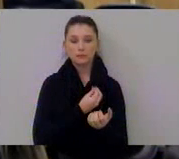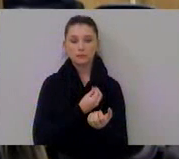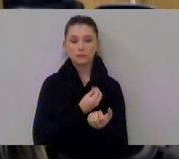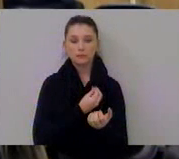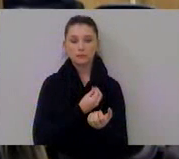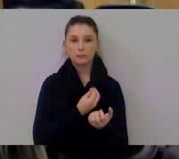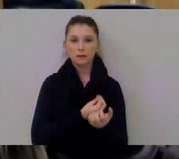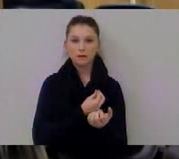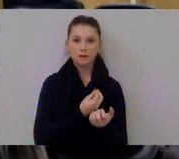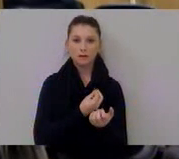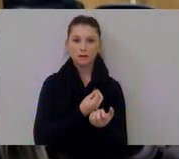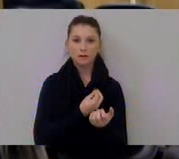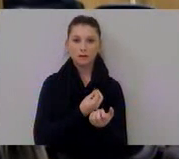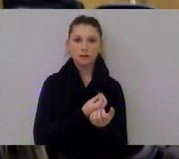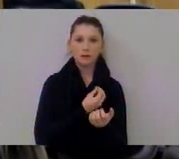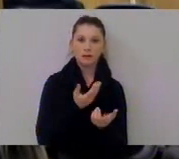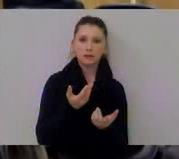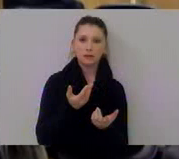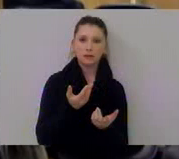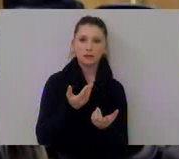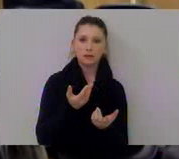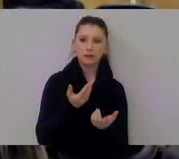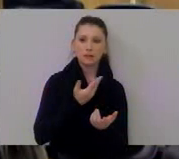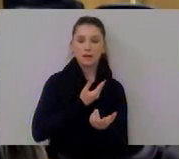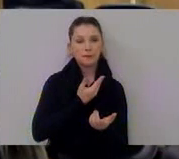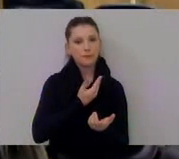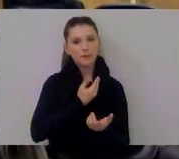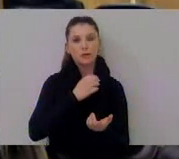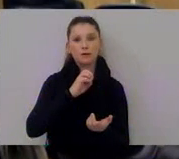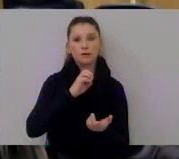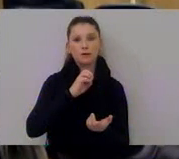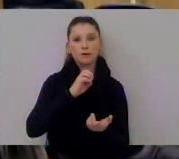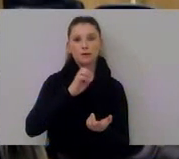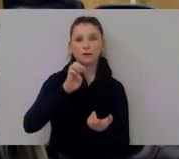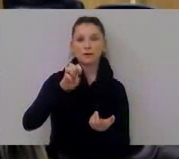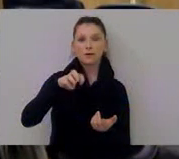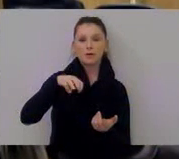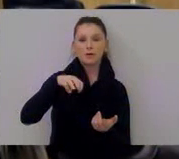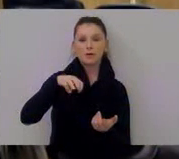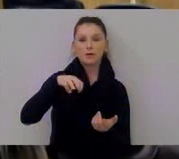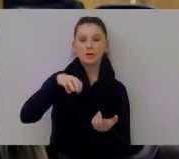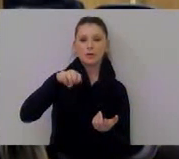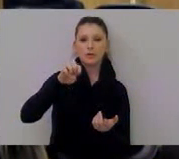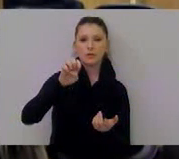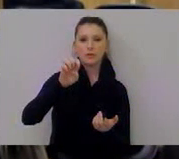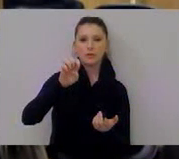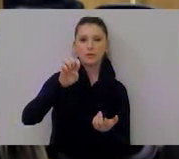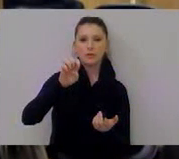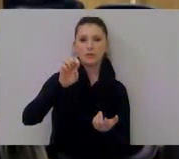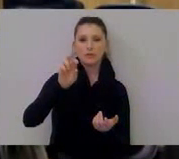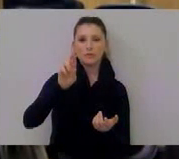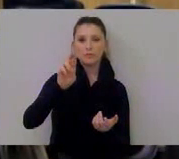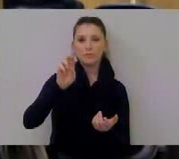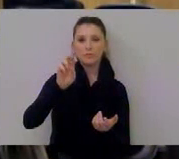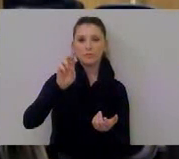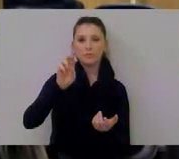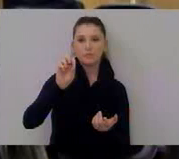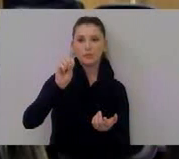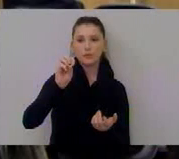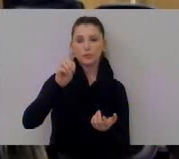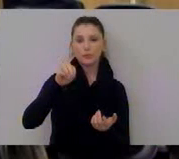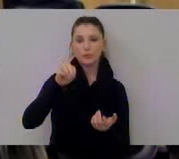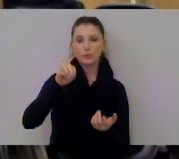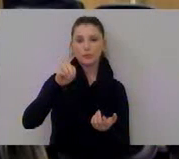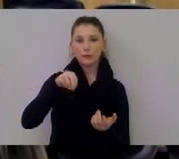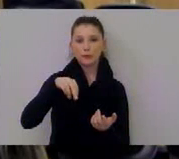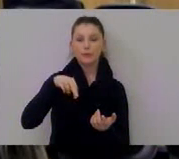nos apontou essa porta para estarmos aqui hoje, ao Salésio,